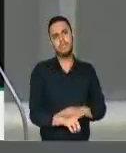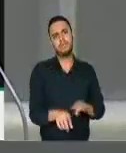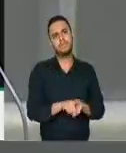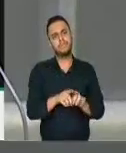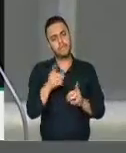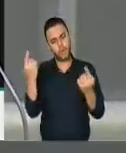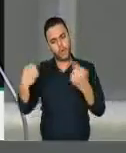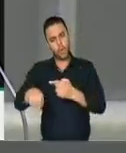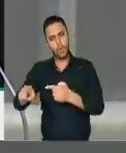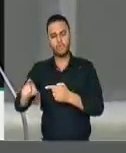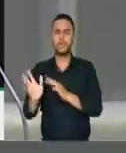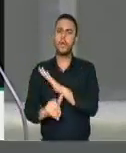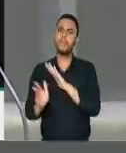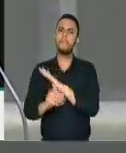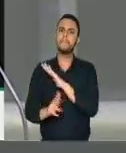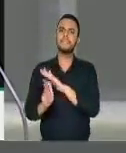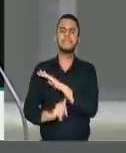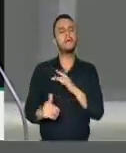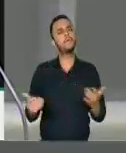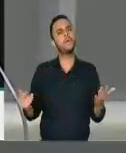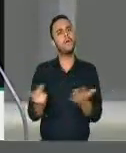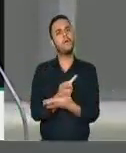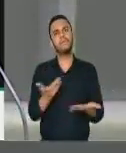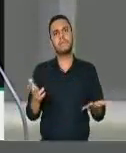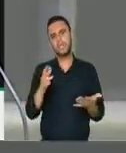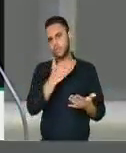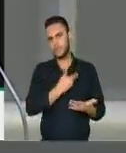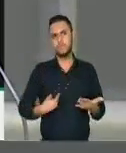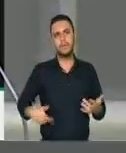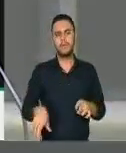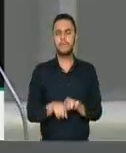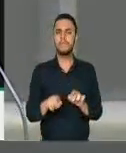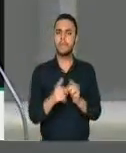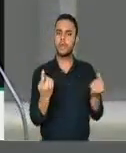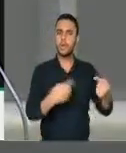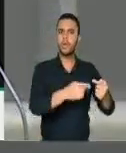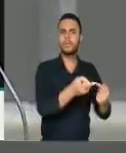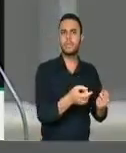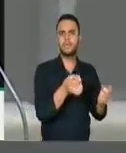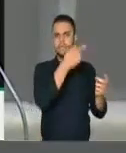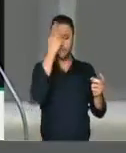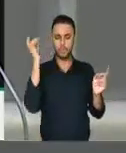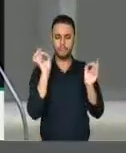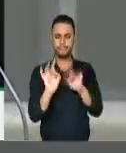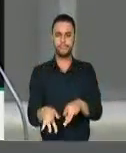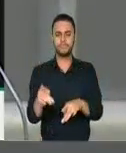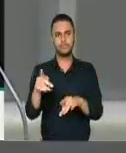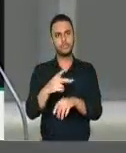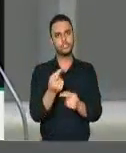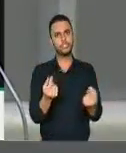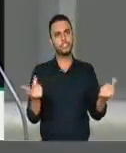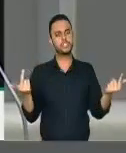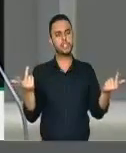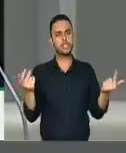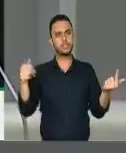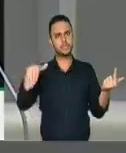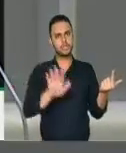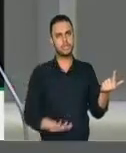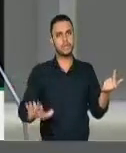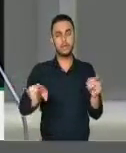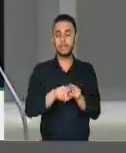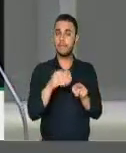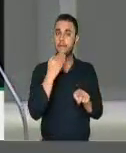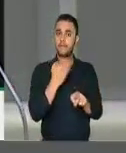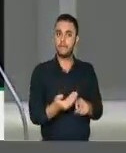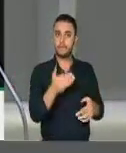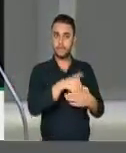que tomou conta do governo, contra o desmonte do patrimônio nacional e em favor das